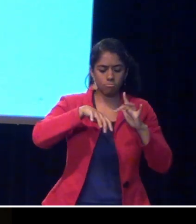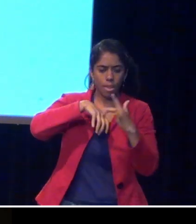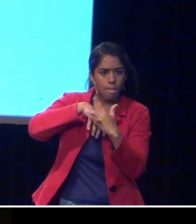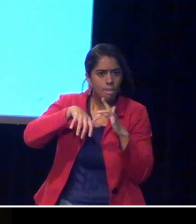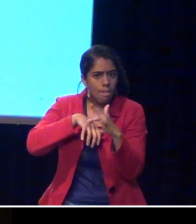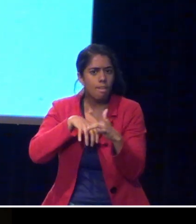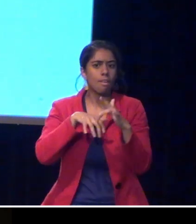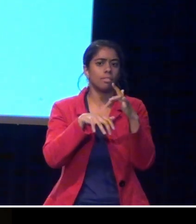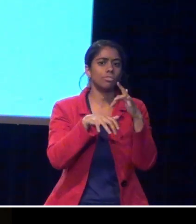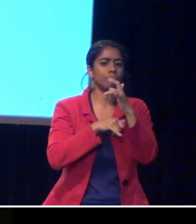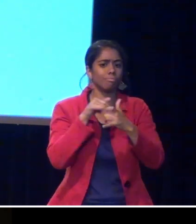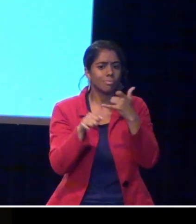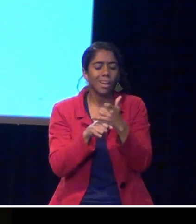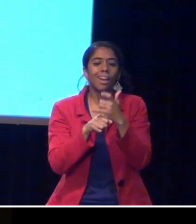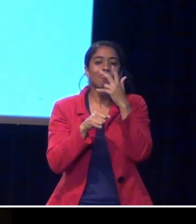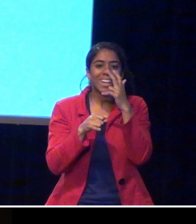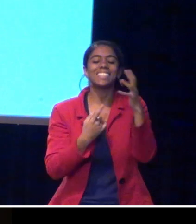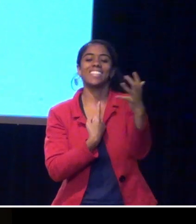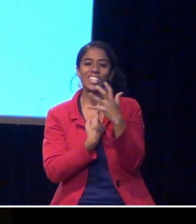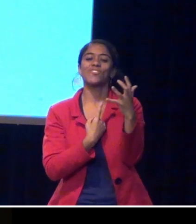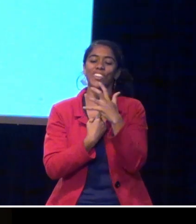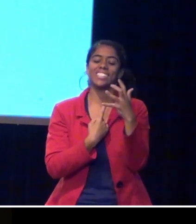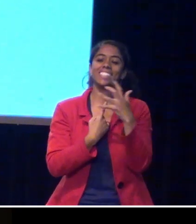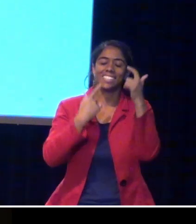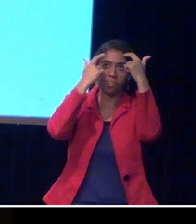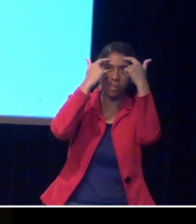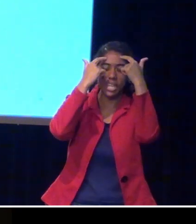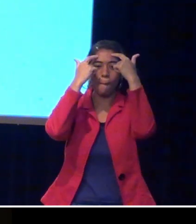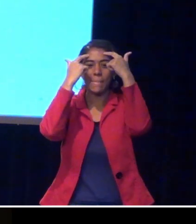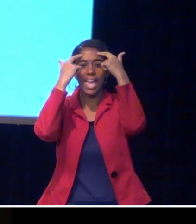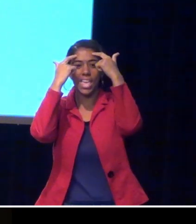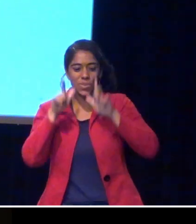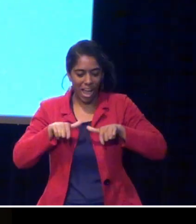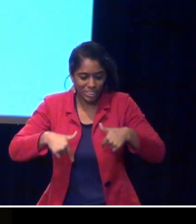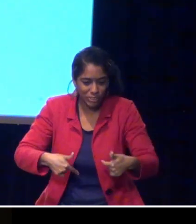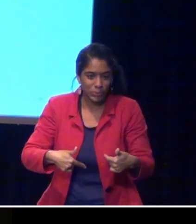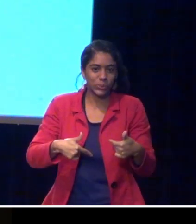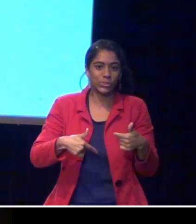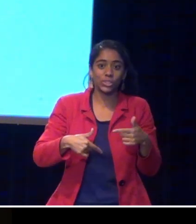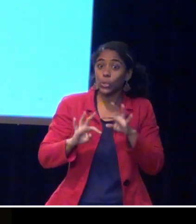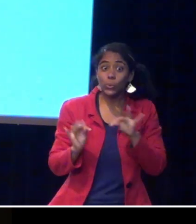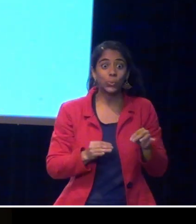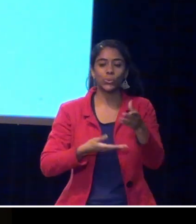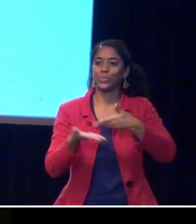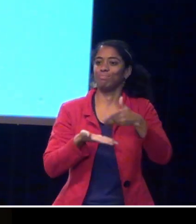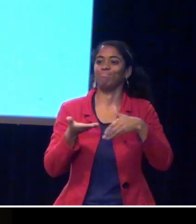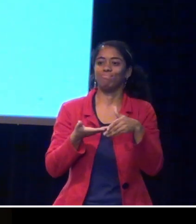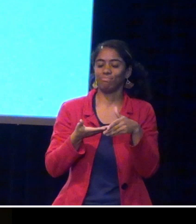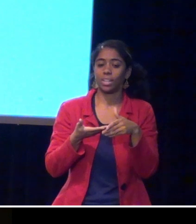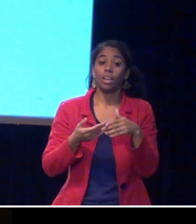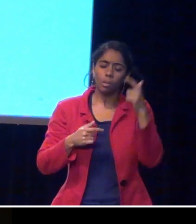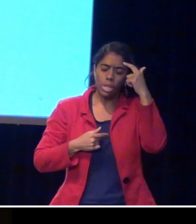e adquirir conhecimento. Se a gente pensa que a escola é um dos espaços que o aluno vai para adquirir